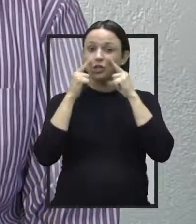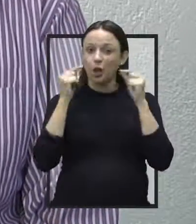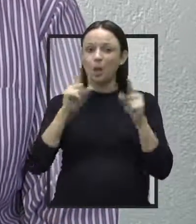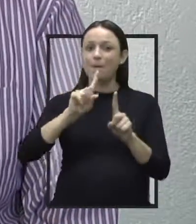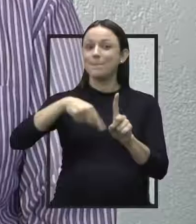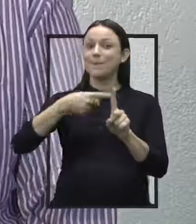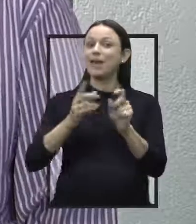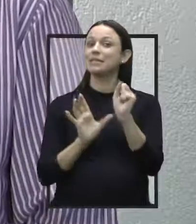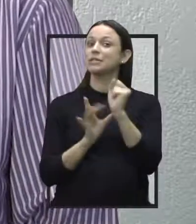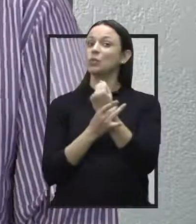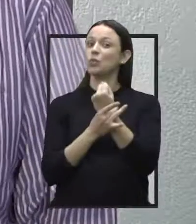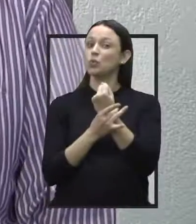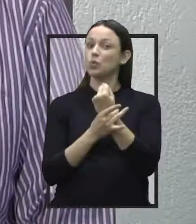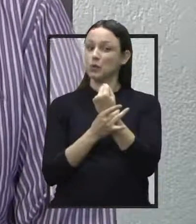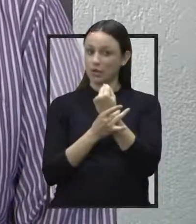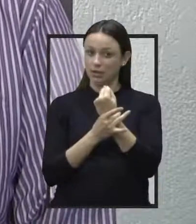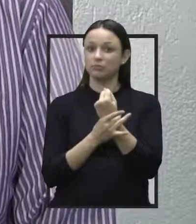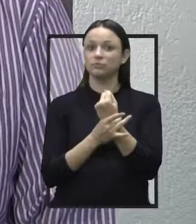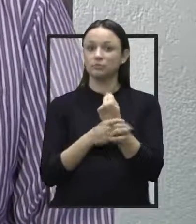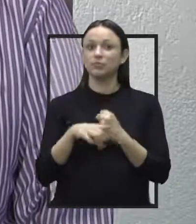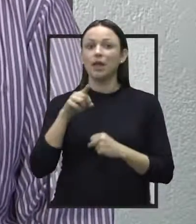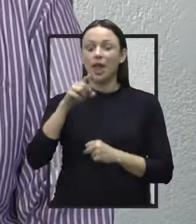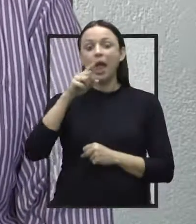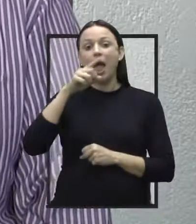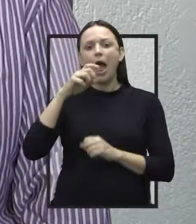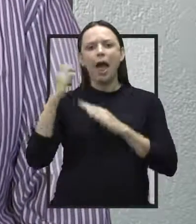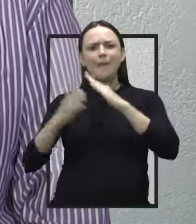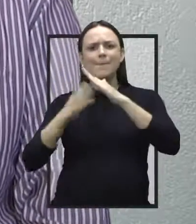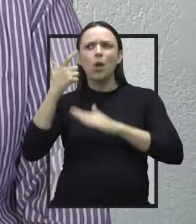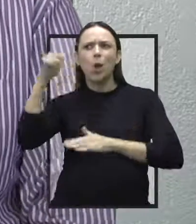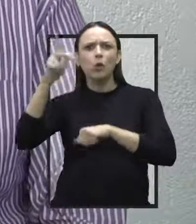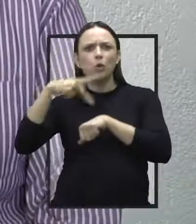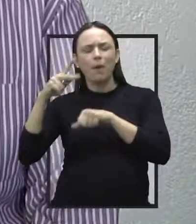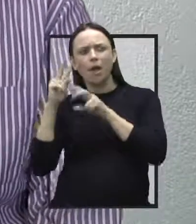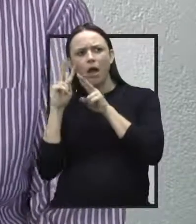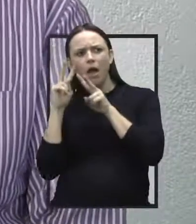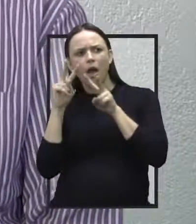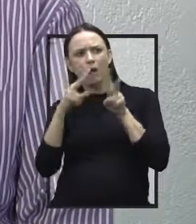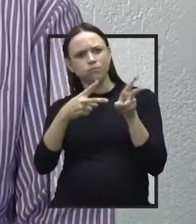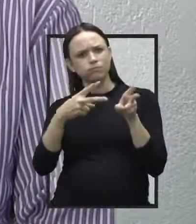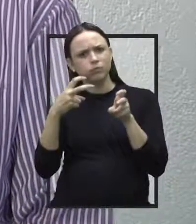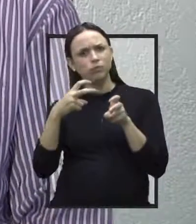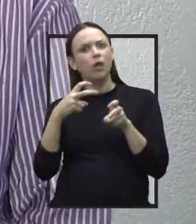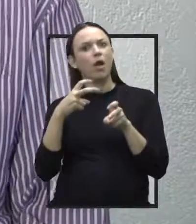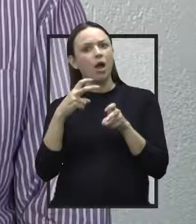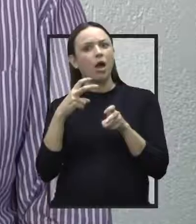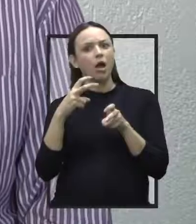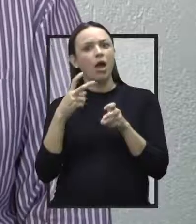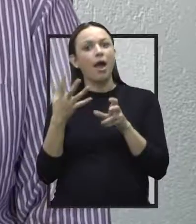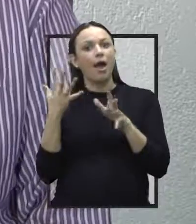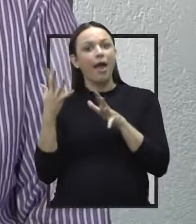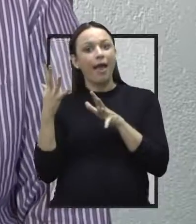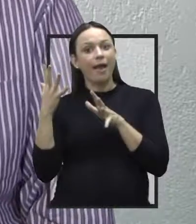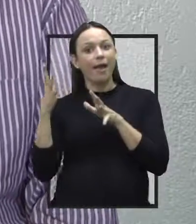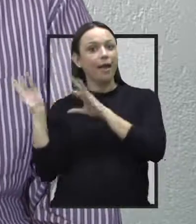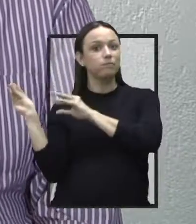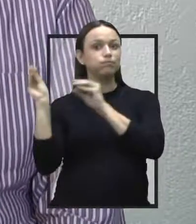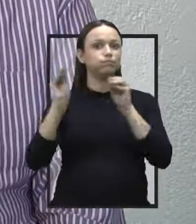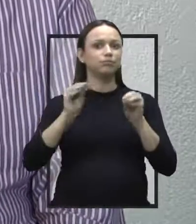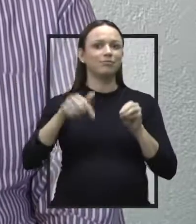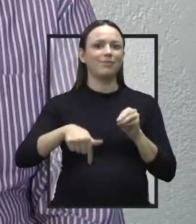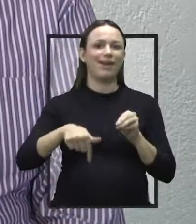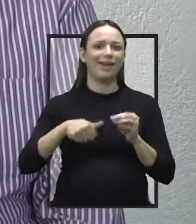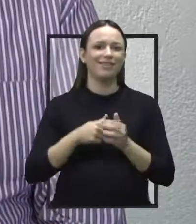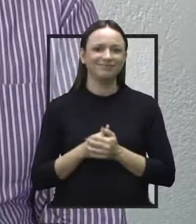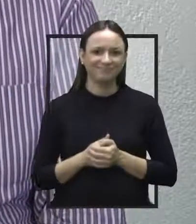100 mil habitantes, é um chamarisco para que as empresas venham se instalar em nossa cidade. Então essas coisas são coisas